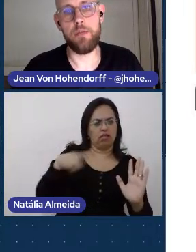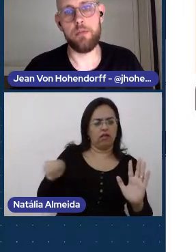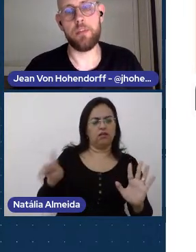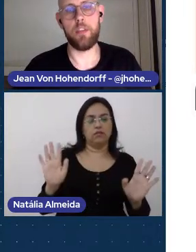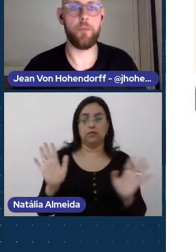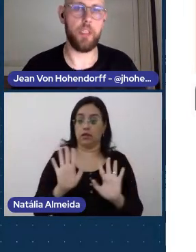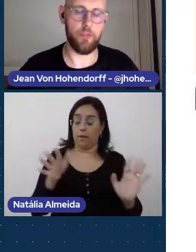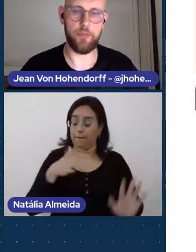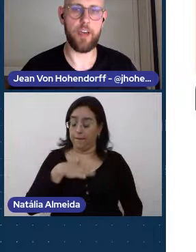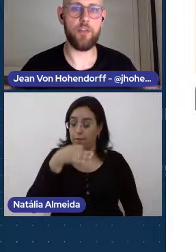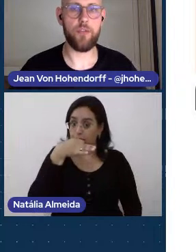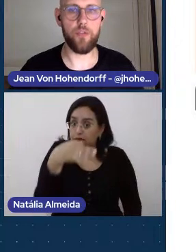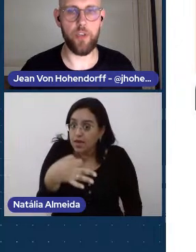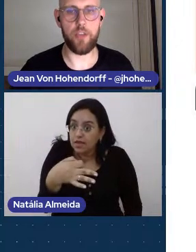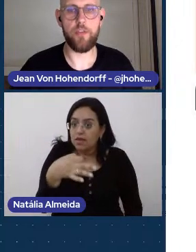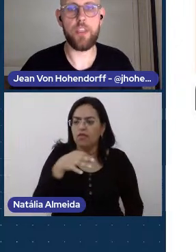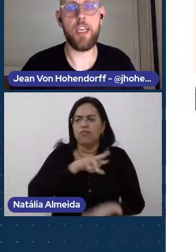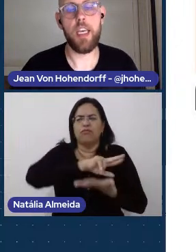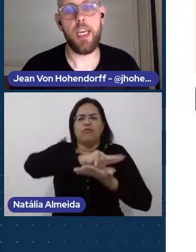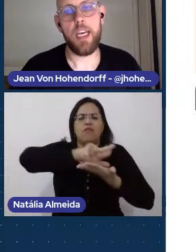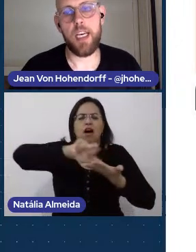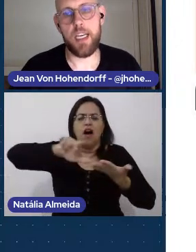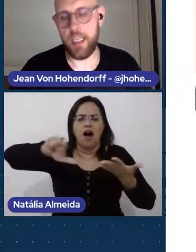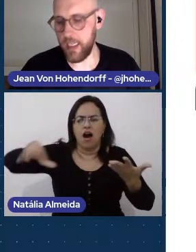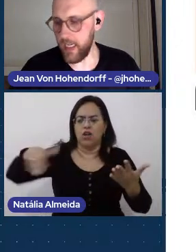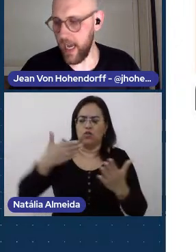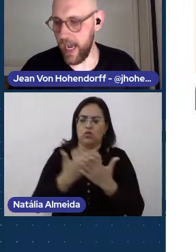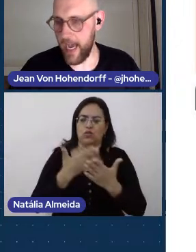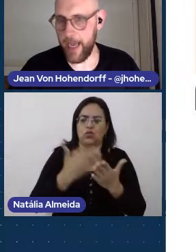na minha opinião, e na opinião de vários estudiosos, né,